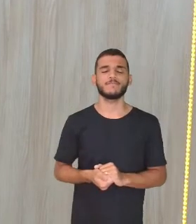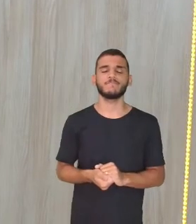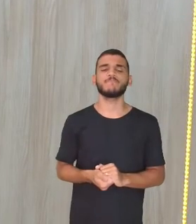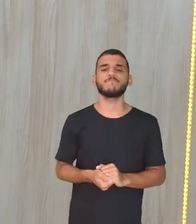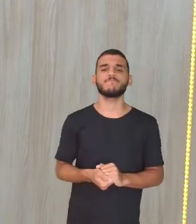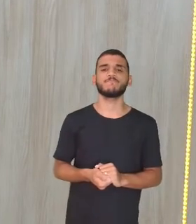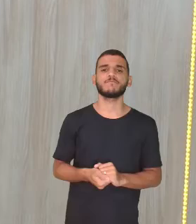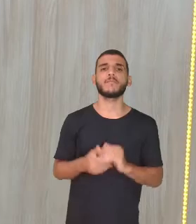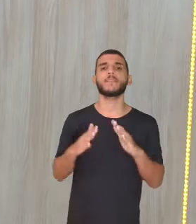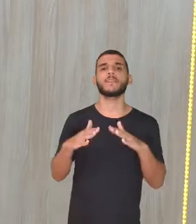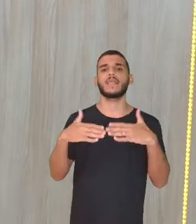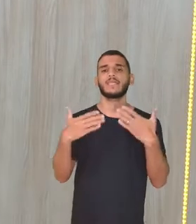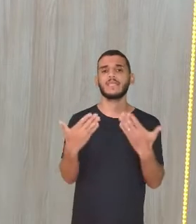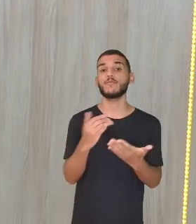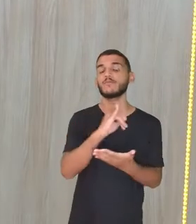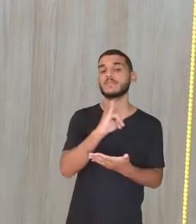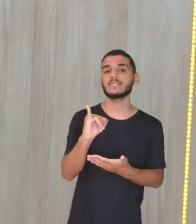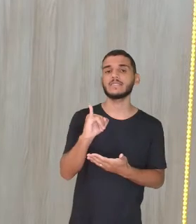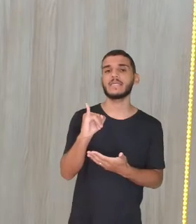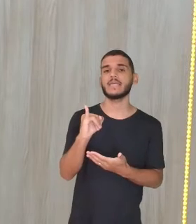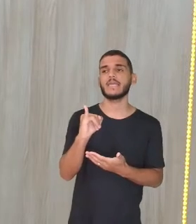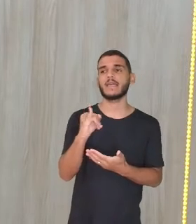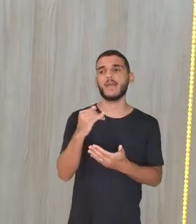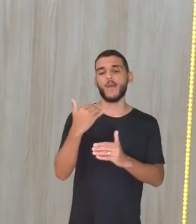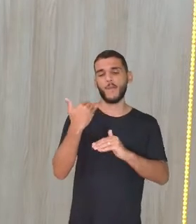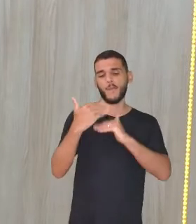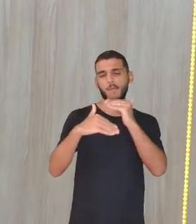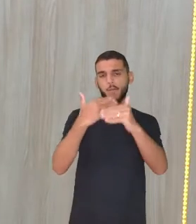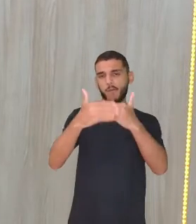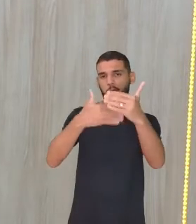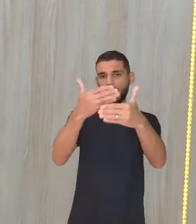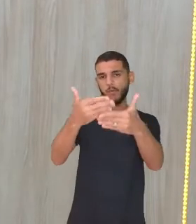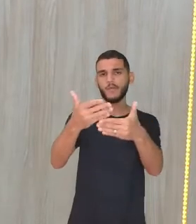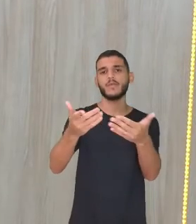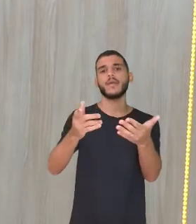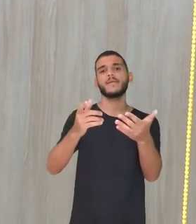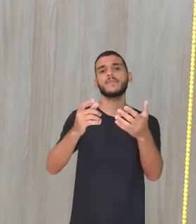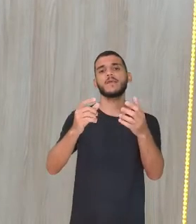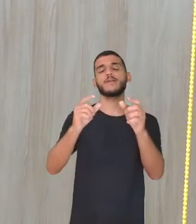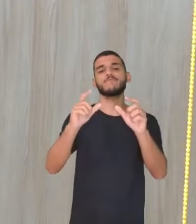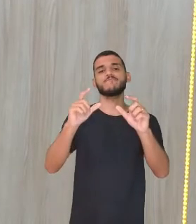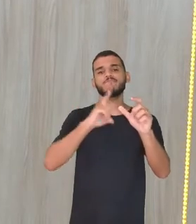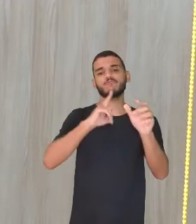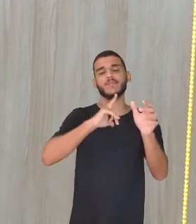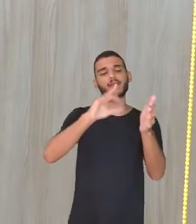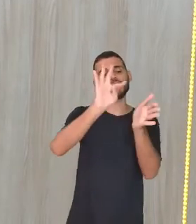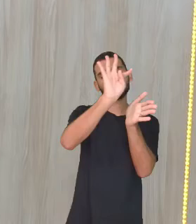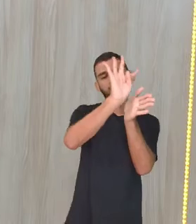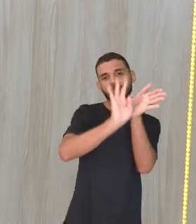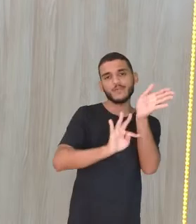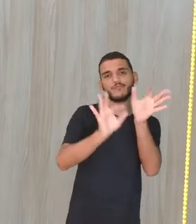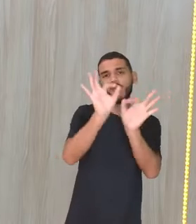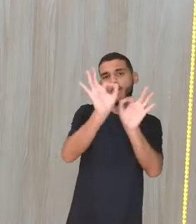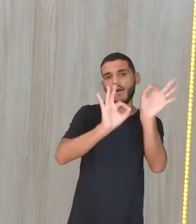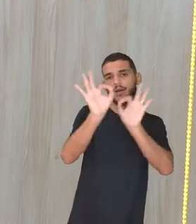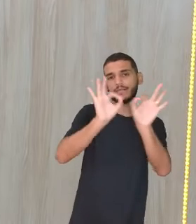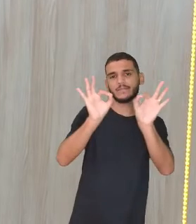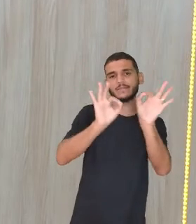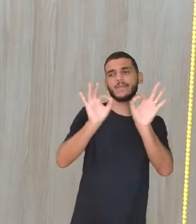utilizar. Agora, se a gente fosse desenvolver esse parágrafo num texto mais formal, digamos assim, é só mesmo